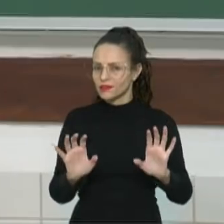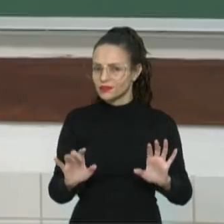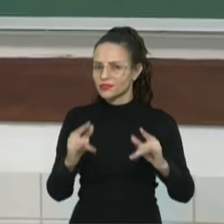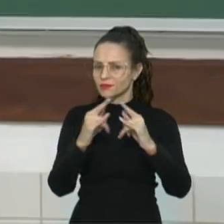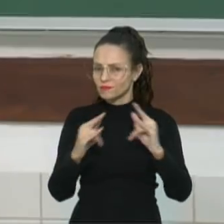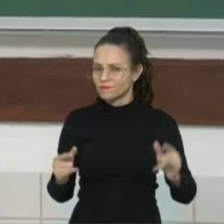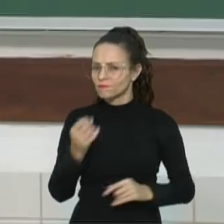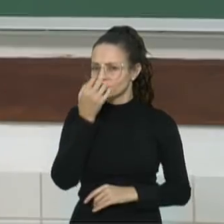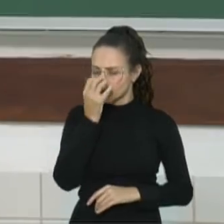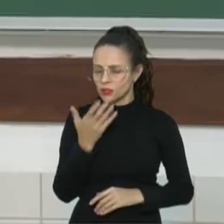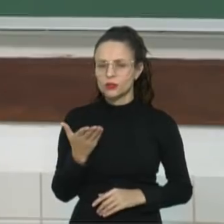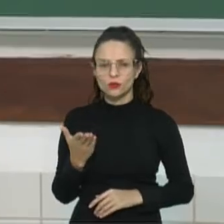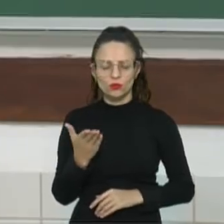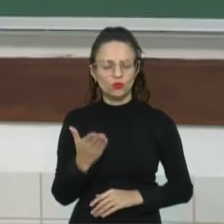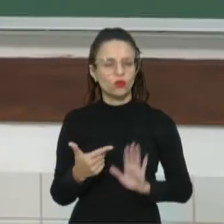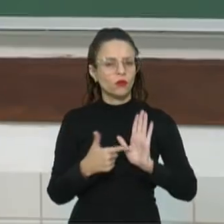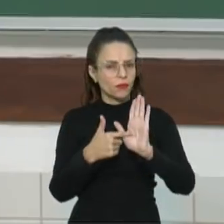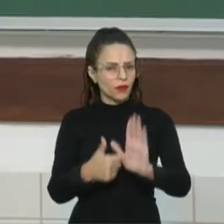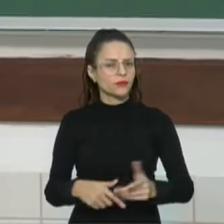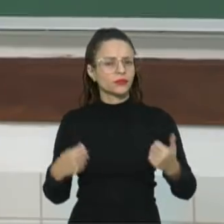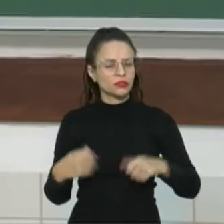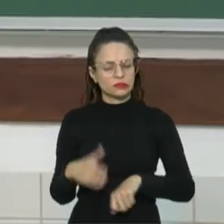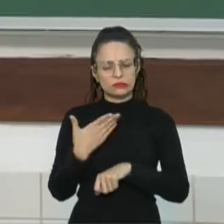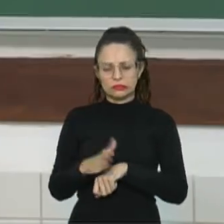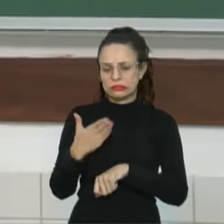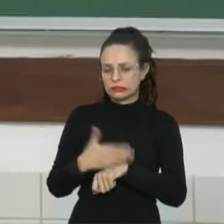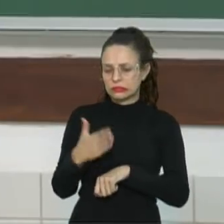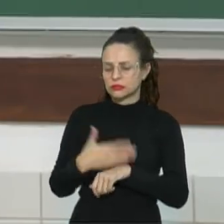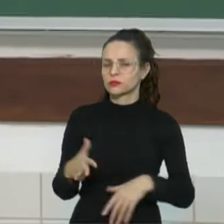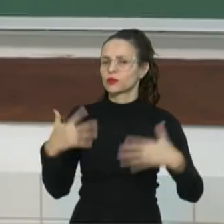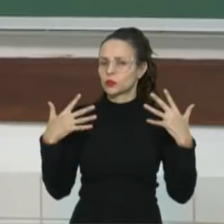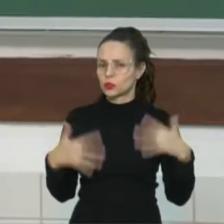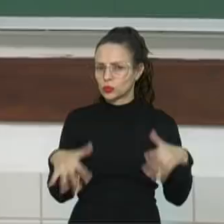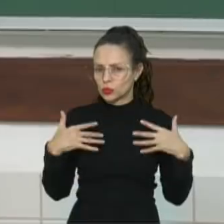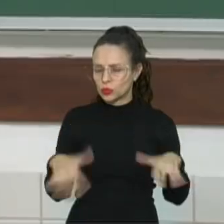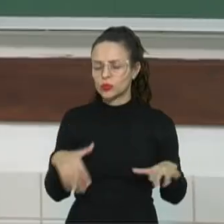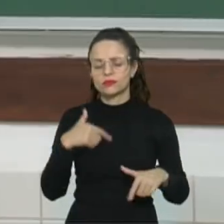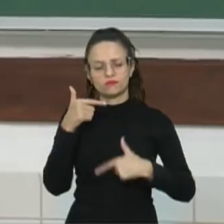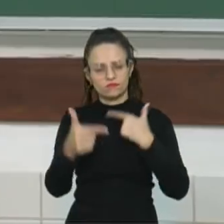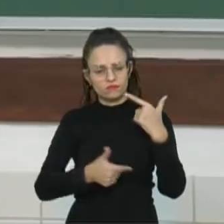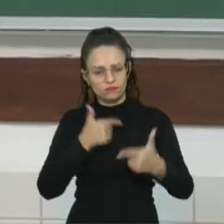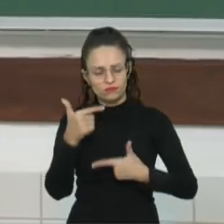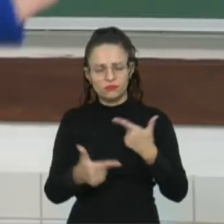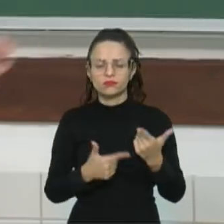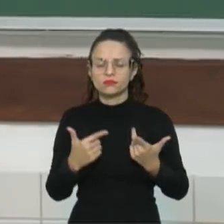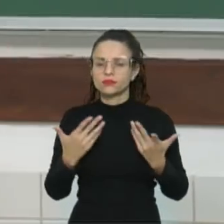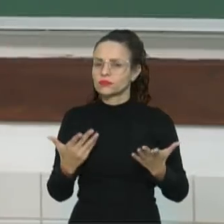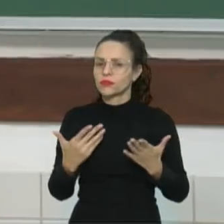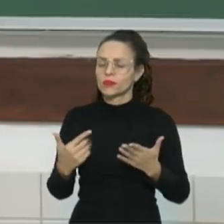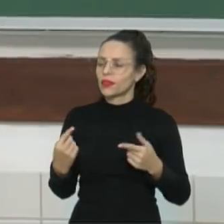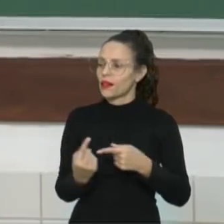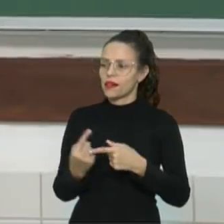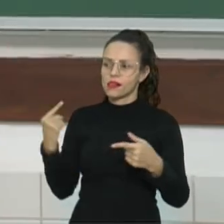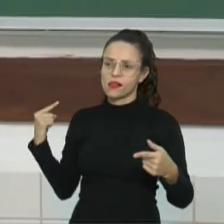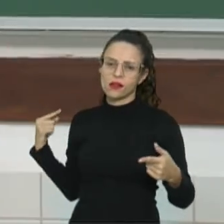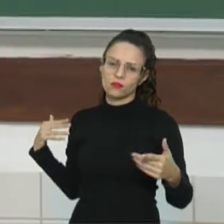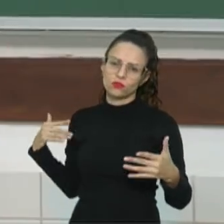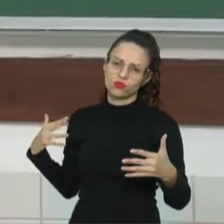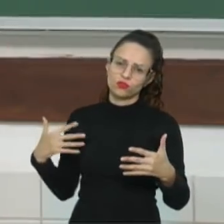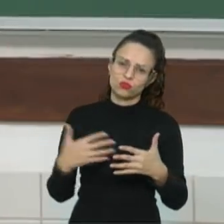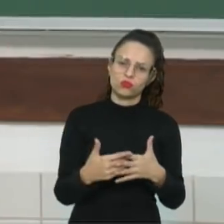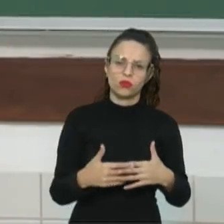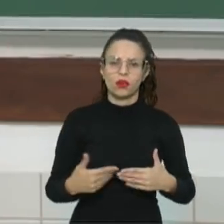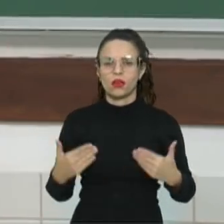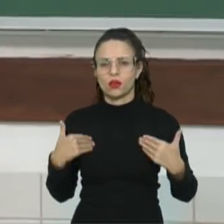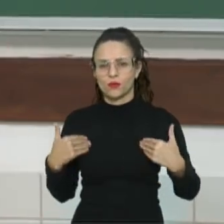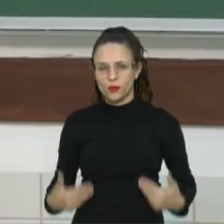né? Então, tem que ser muito treino, muito trabalho que você vai fazer desde cedo, né? Trabalhando o seu corpo, o